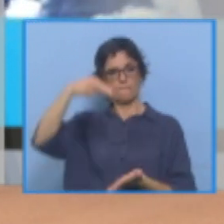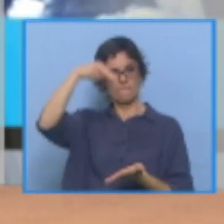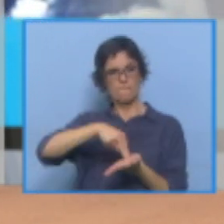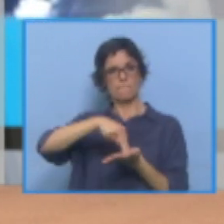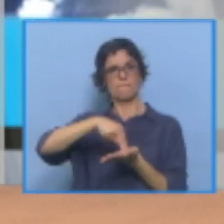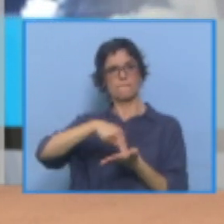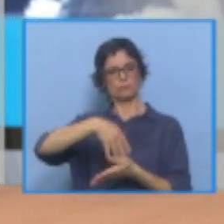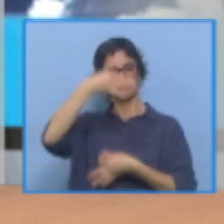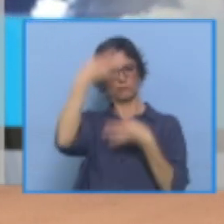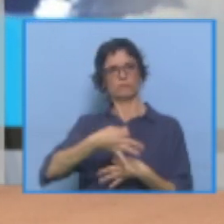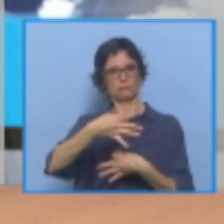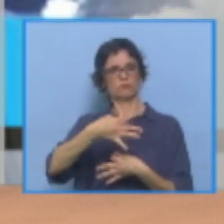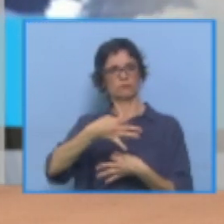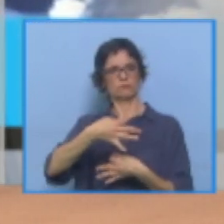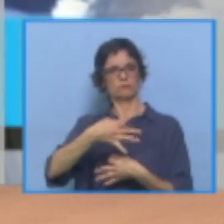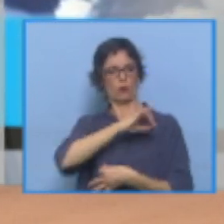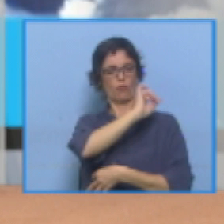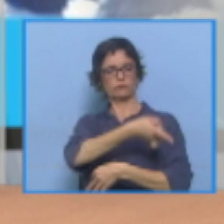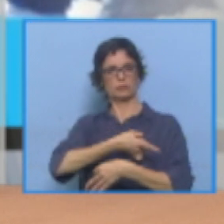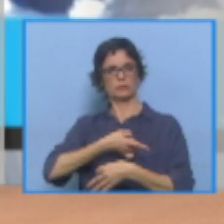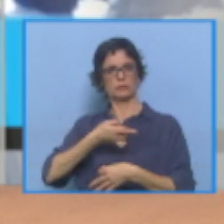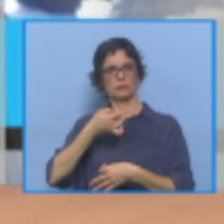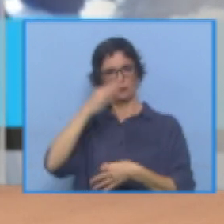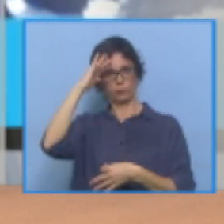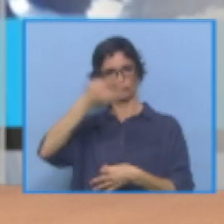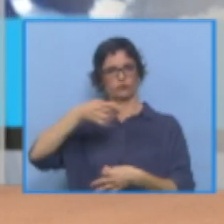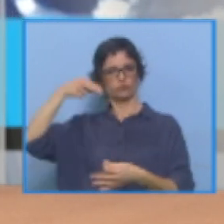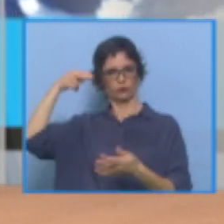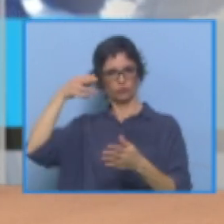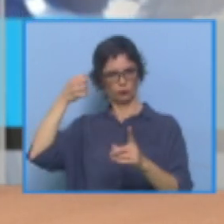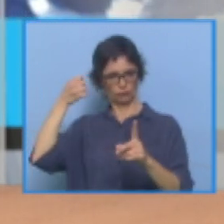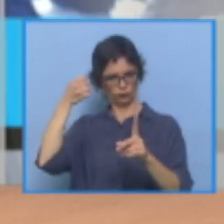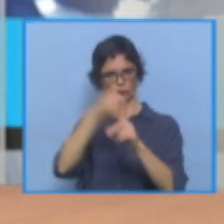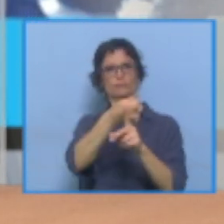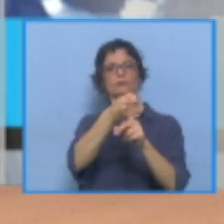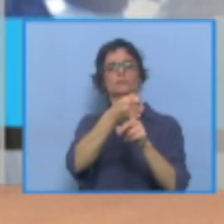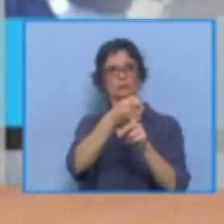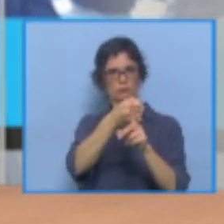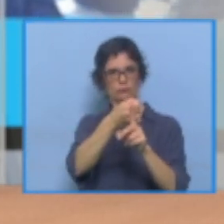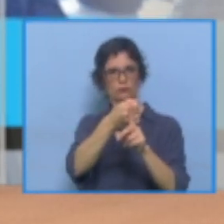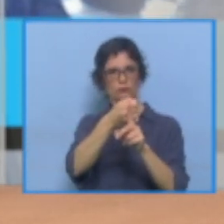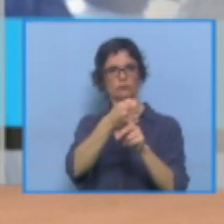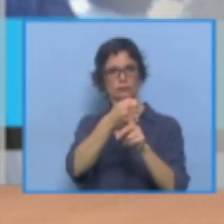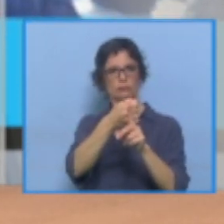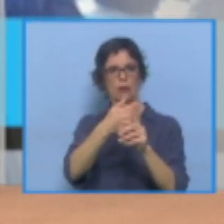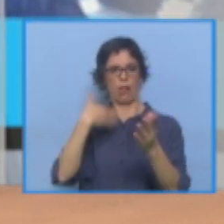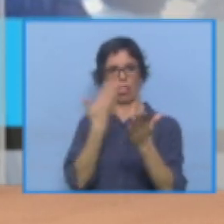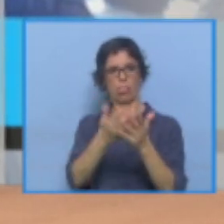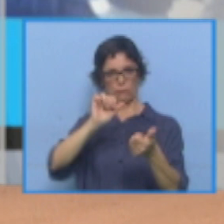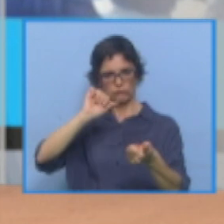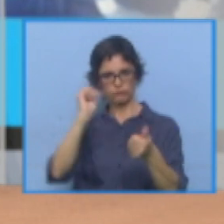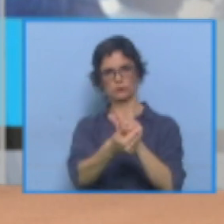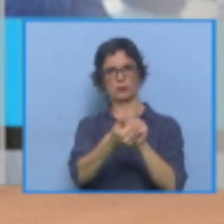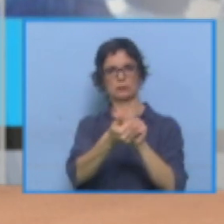próximos de enfrentar o futuro já no curto prazo, com mudanças que sejam significativas